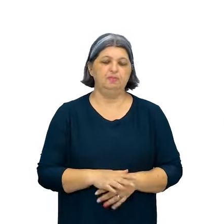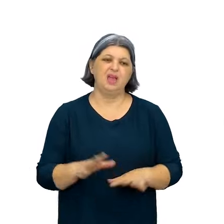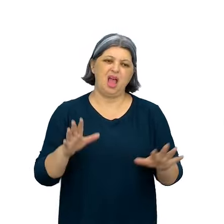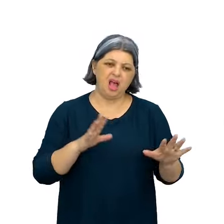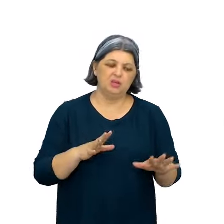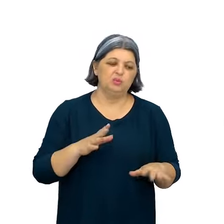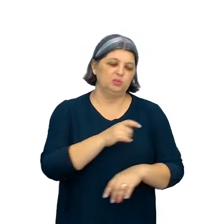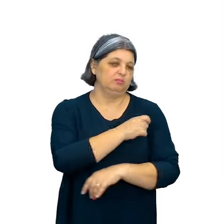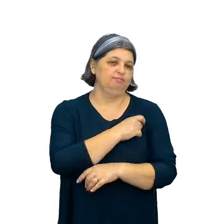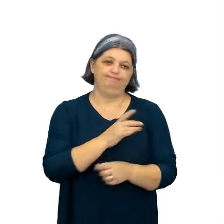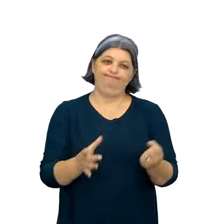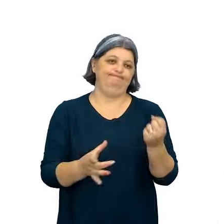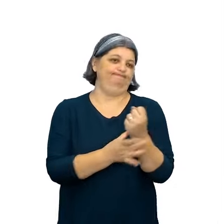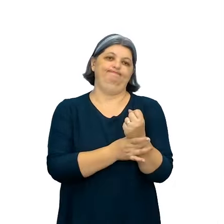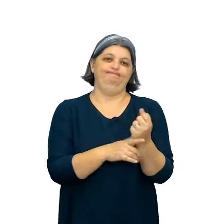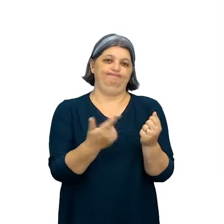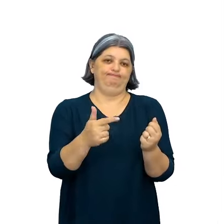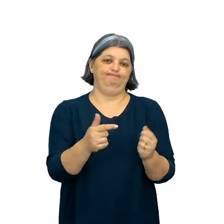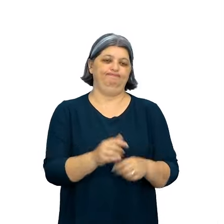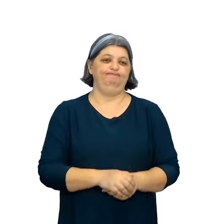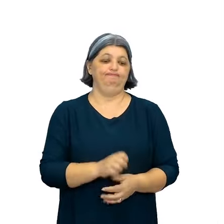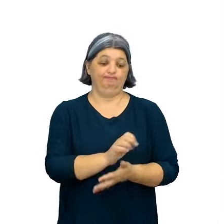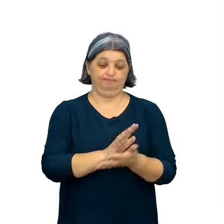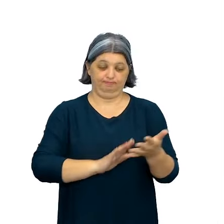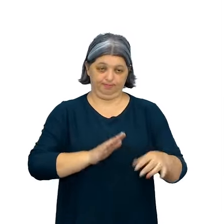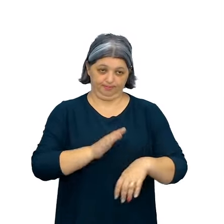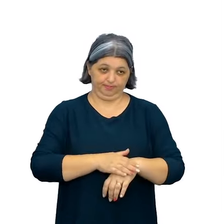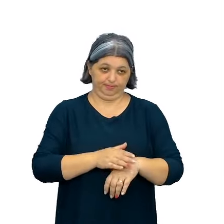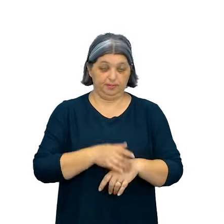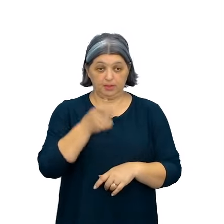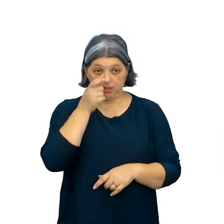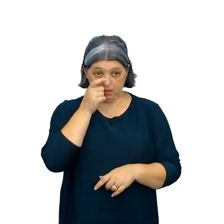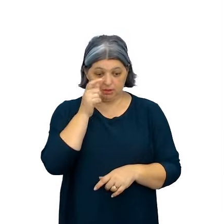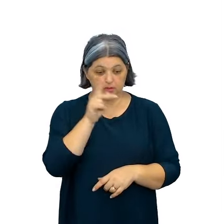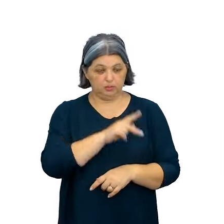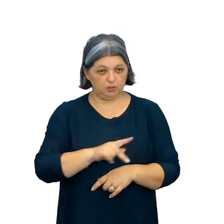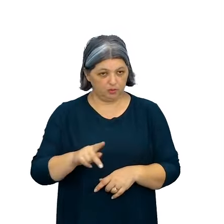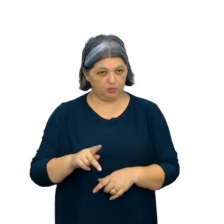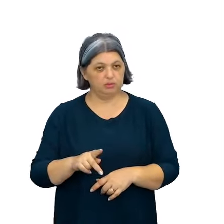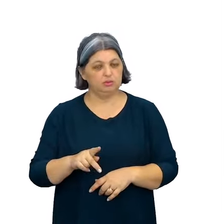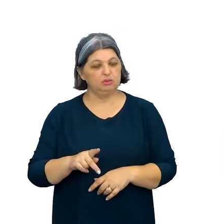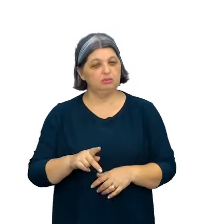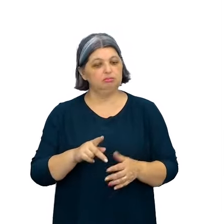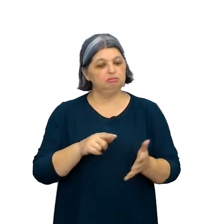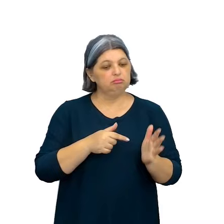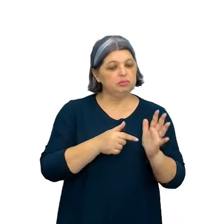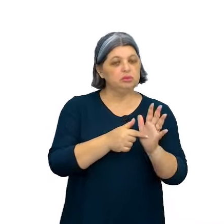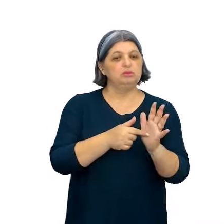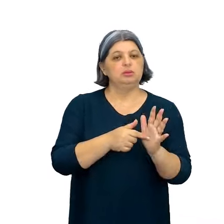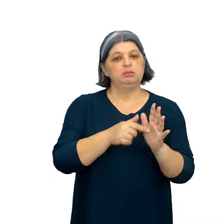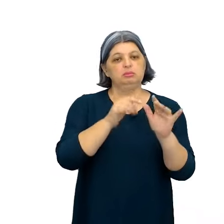inseguro na hora de realizar essa atividade. Então, seria interessante que o professor trouxesse uma notícia ou